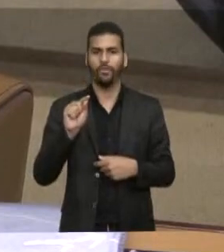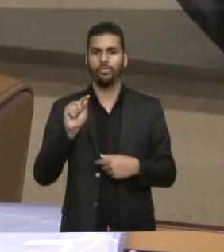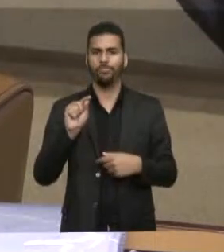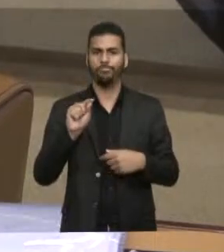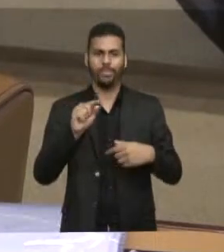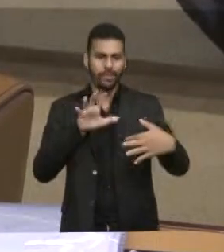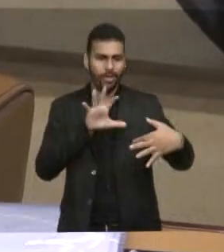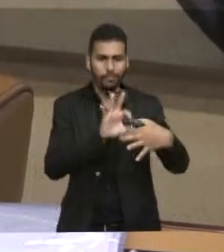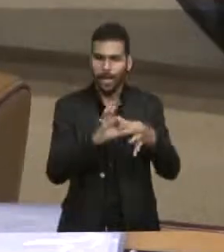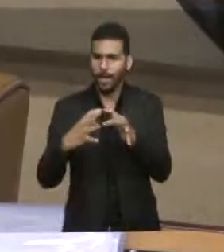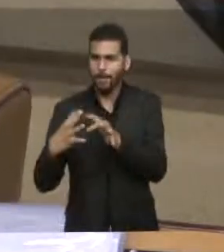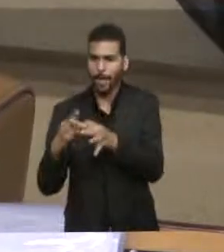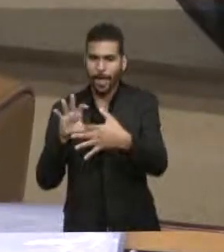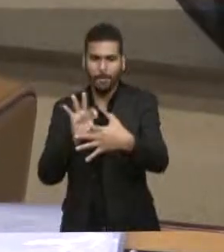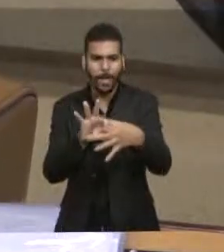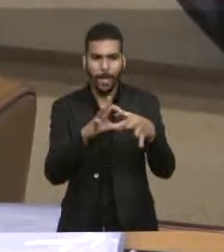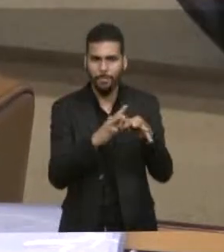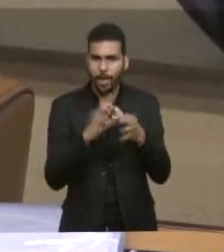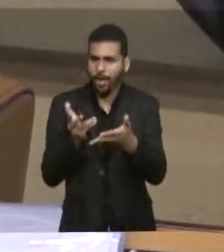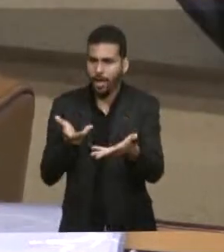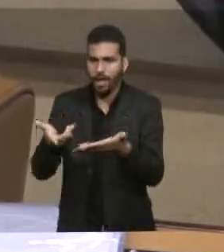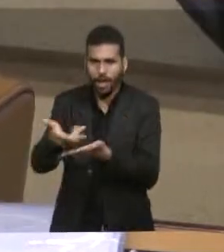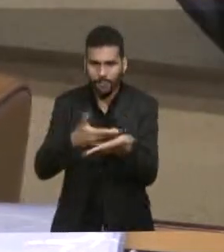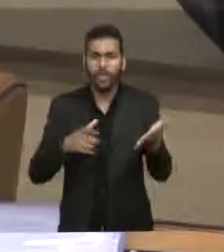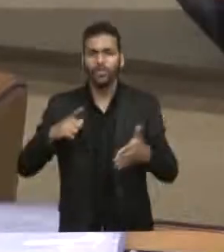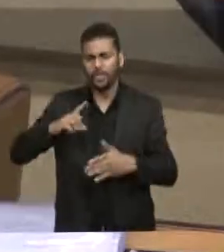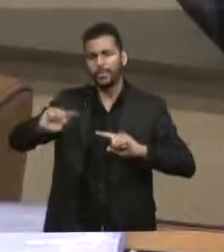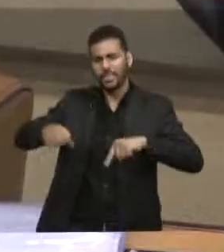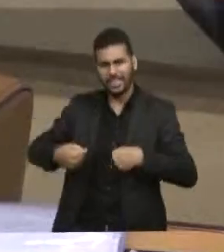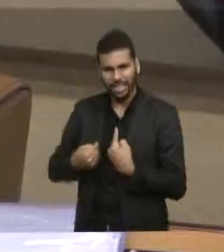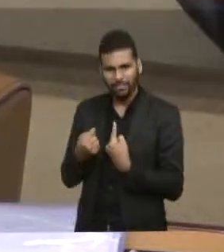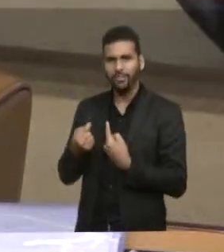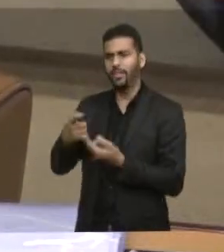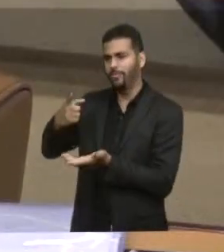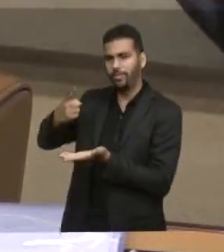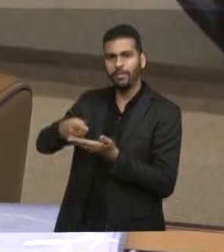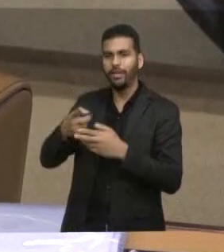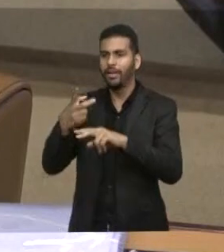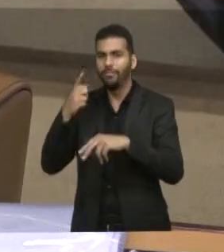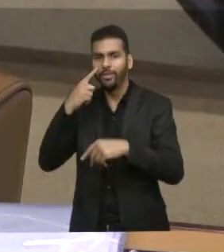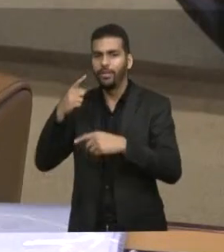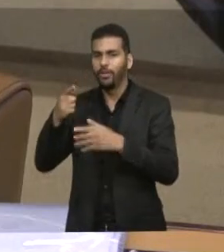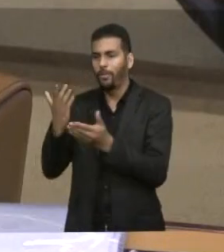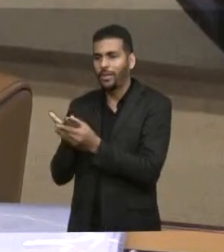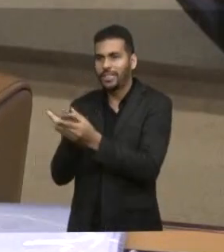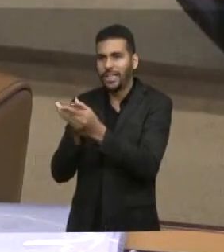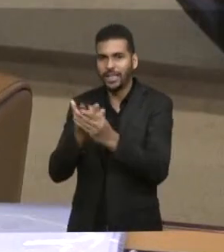integração nós temos o desafio do mutirão nós temos o desafio